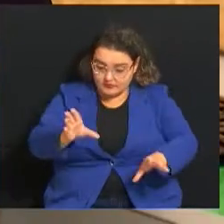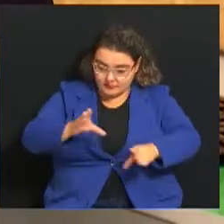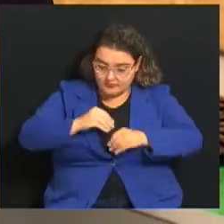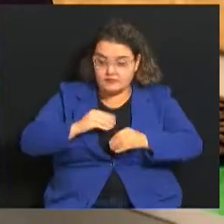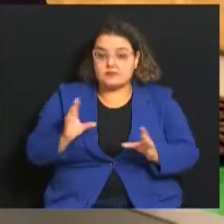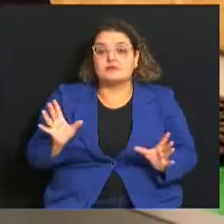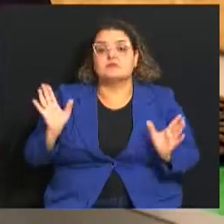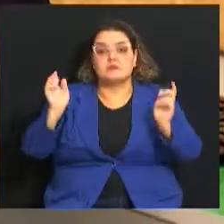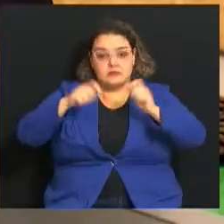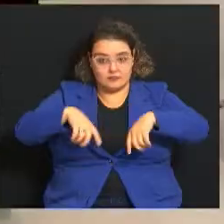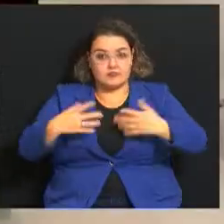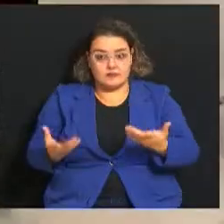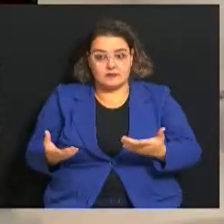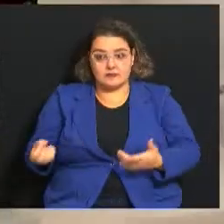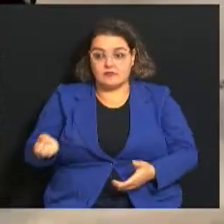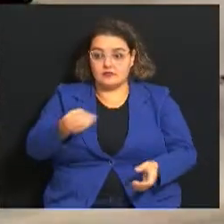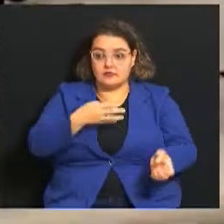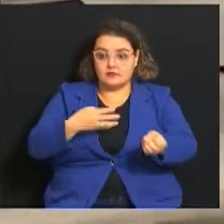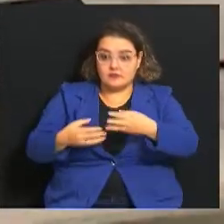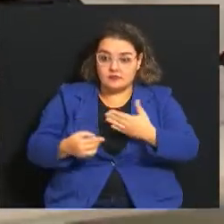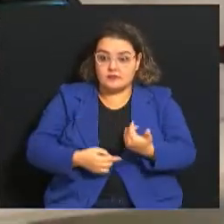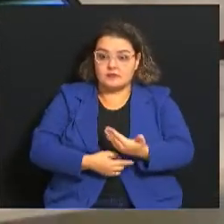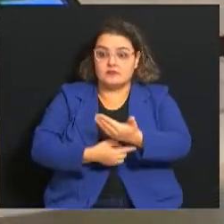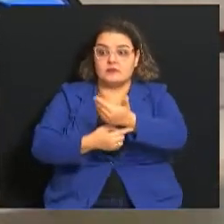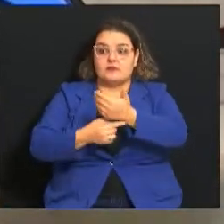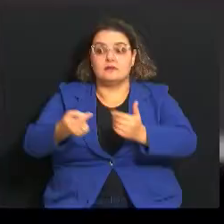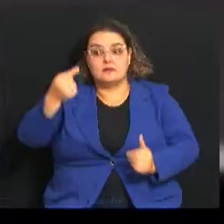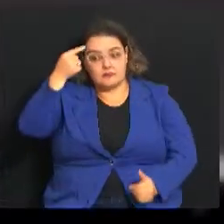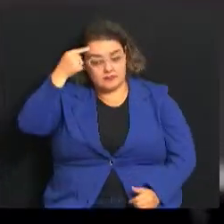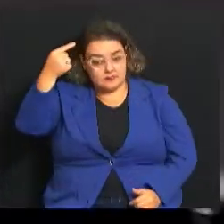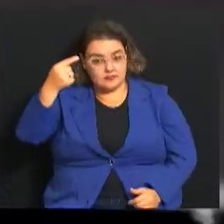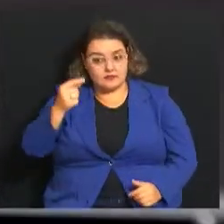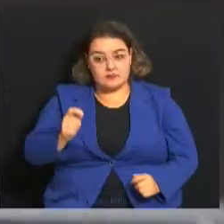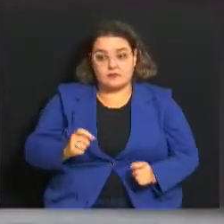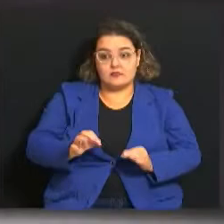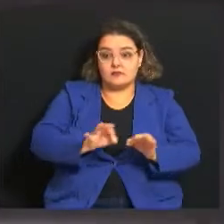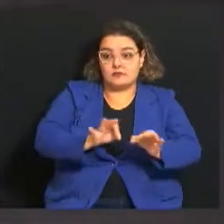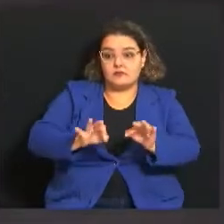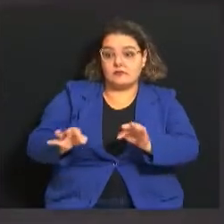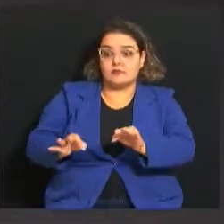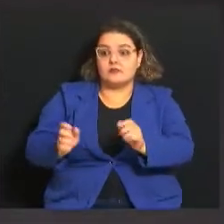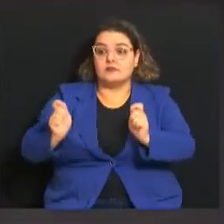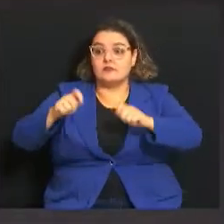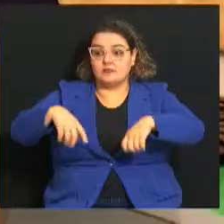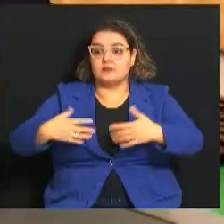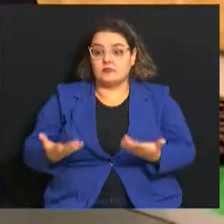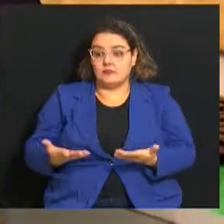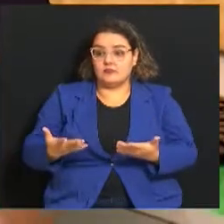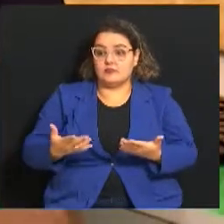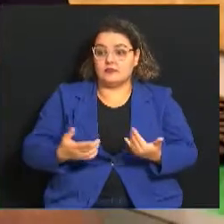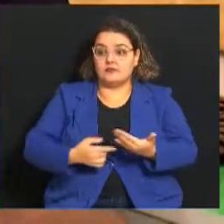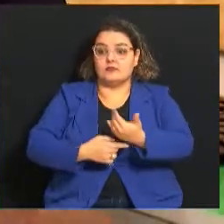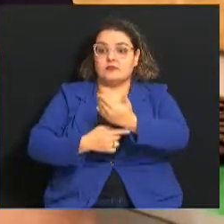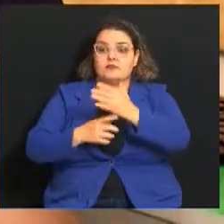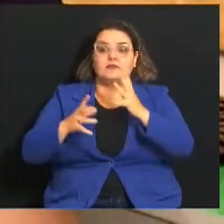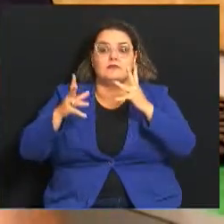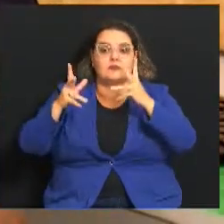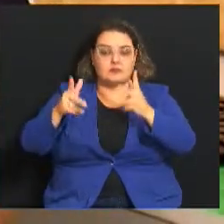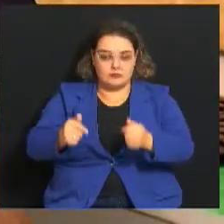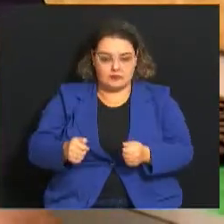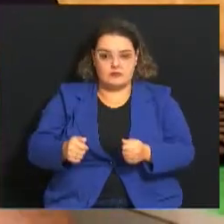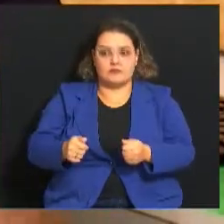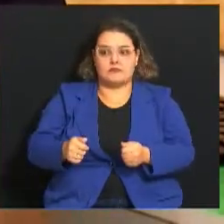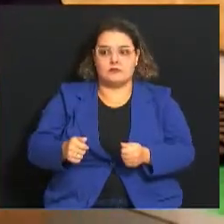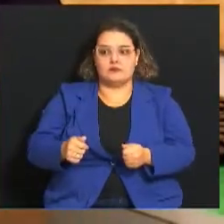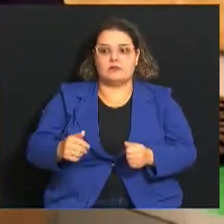desenvolver novas tecnologias. A ideia do projeto é trazer capacitação tecnológica para a comunidade. Todo mundo que passa pela